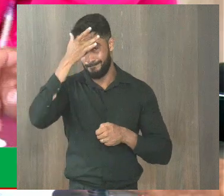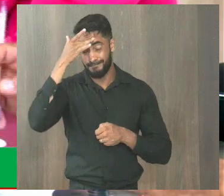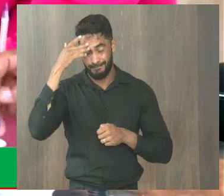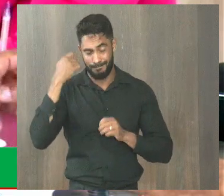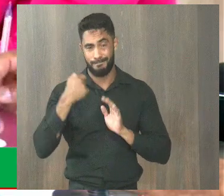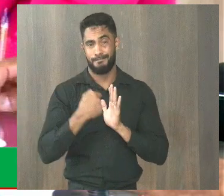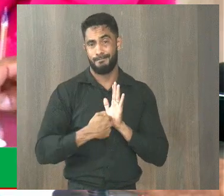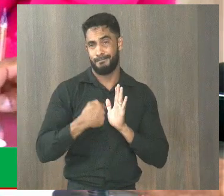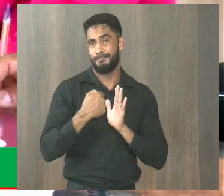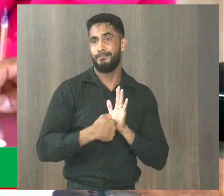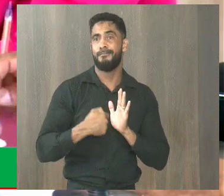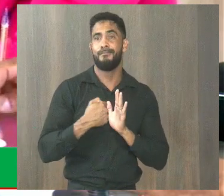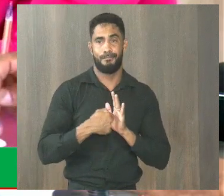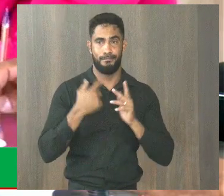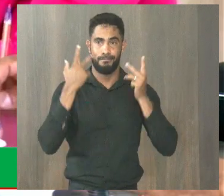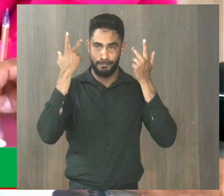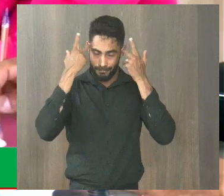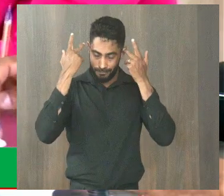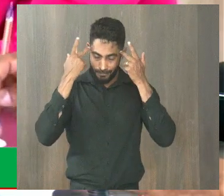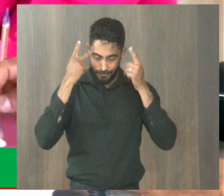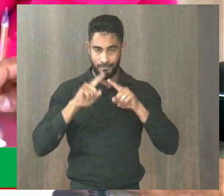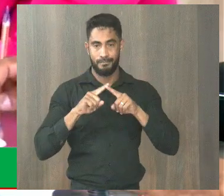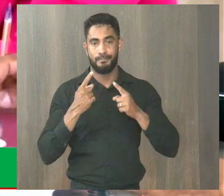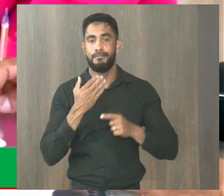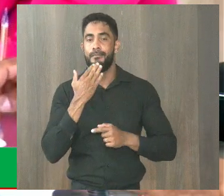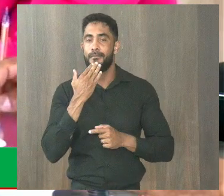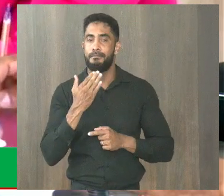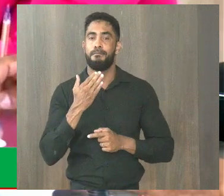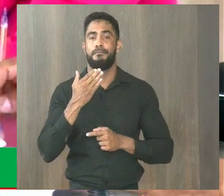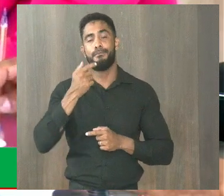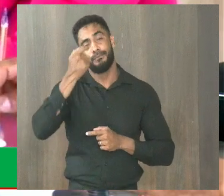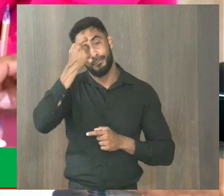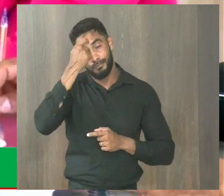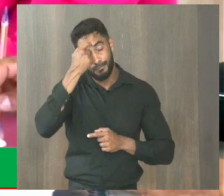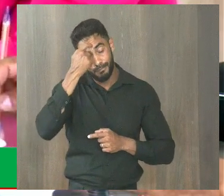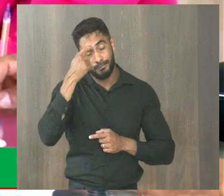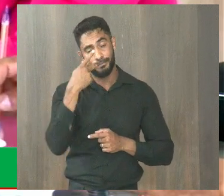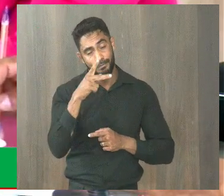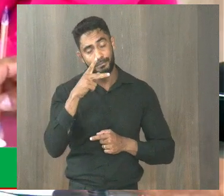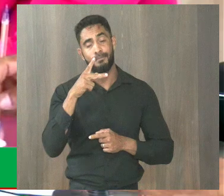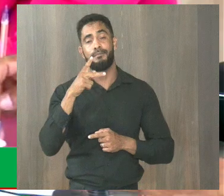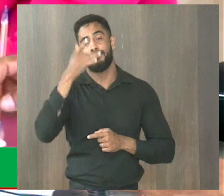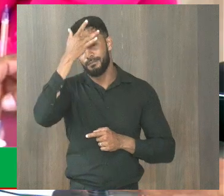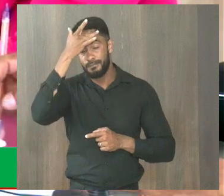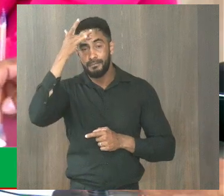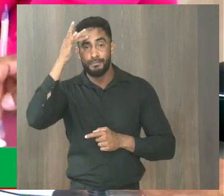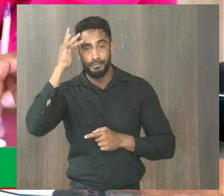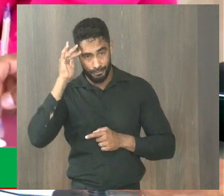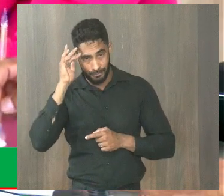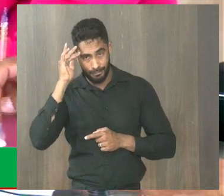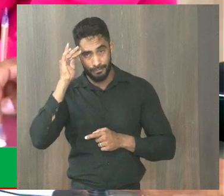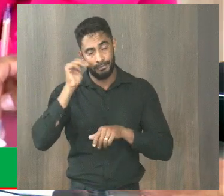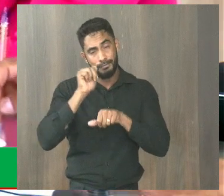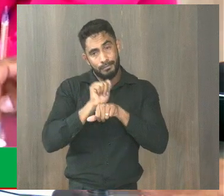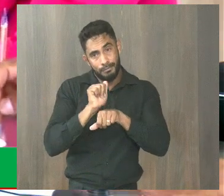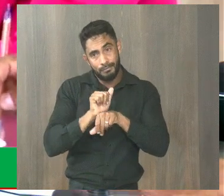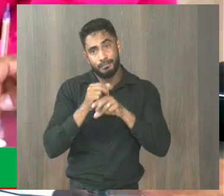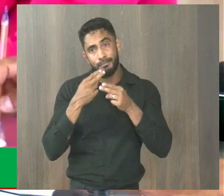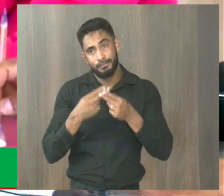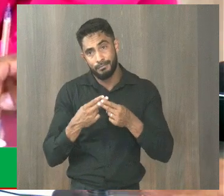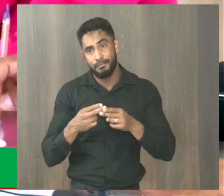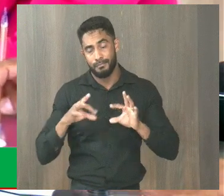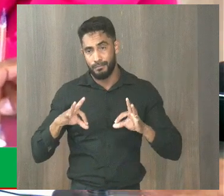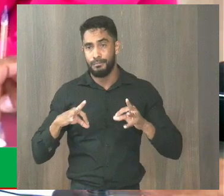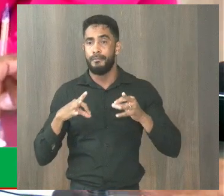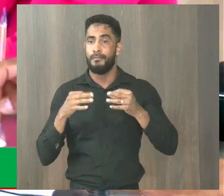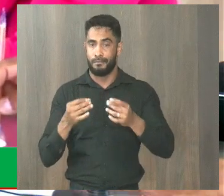da gente. É normal isso aí, mas a gente pede a compreensão da população nessa questão de logística, mas todos vão ser